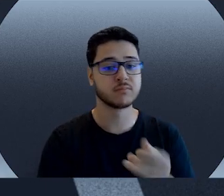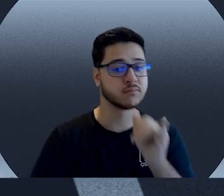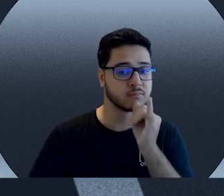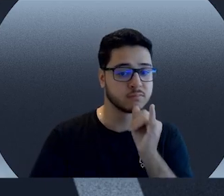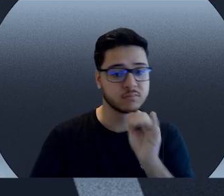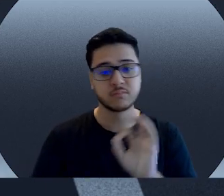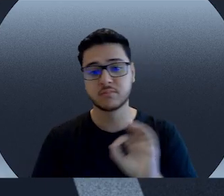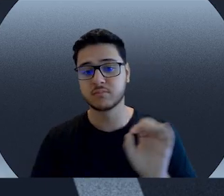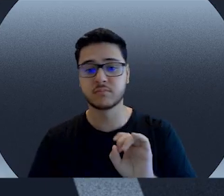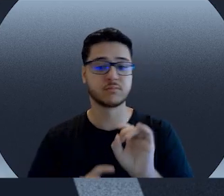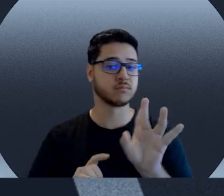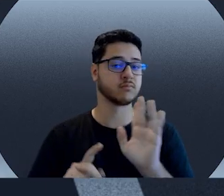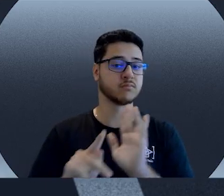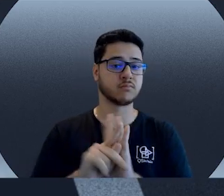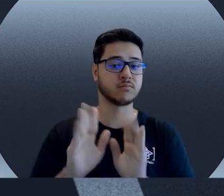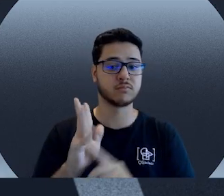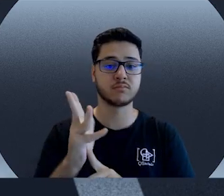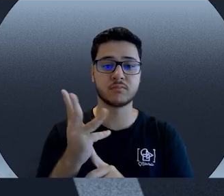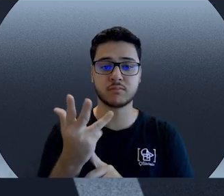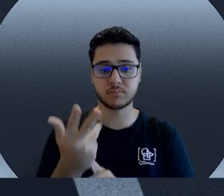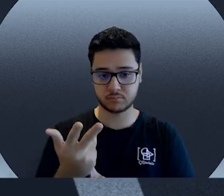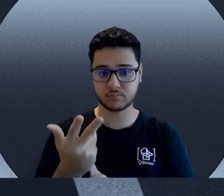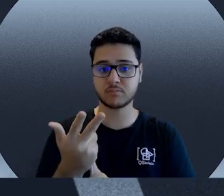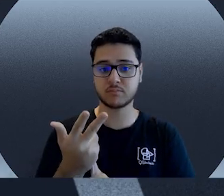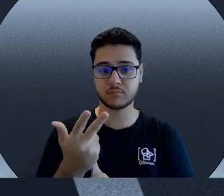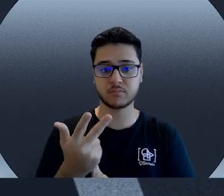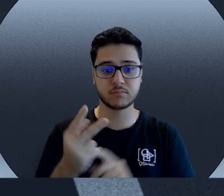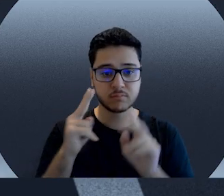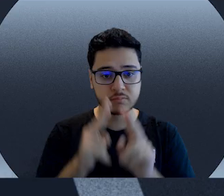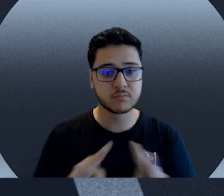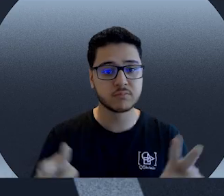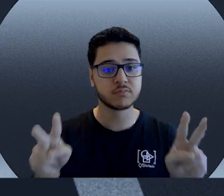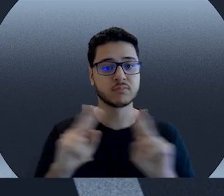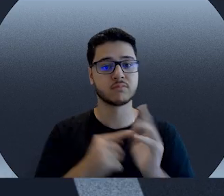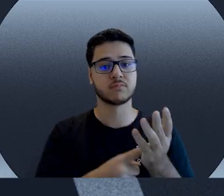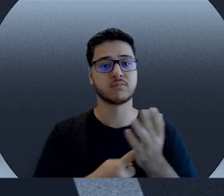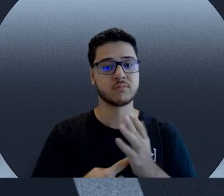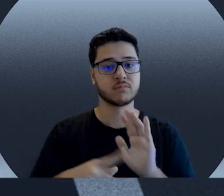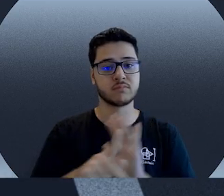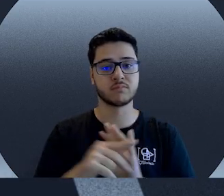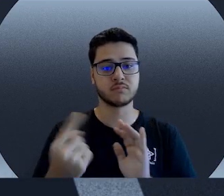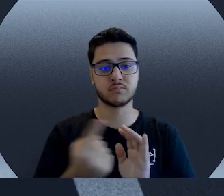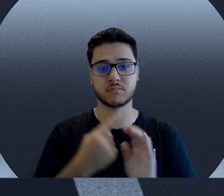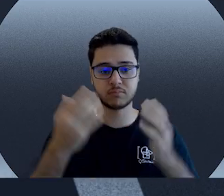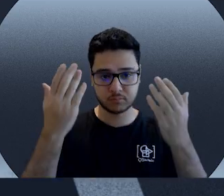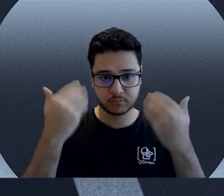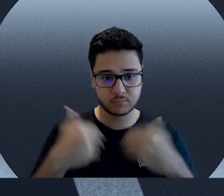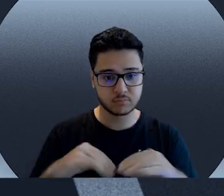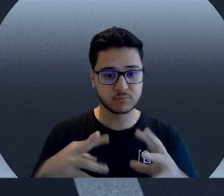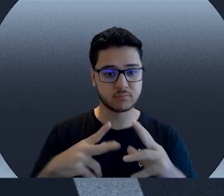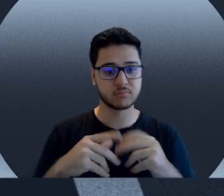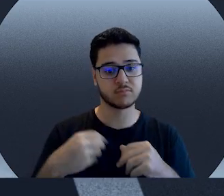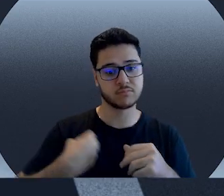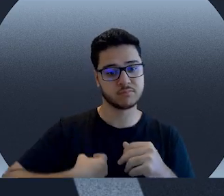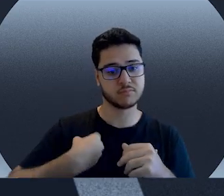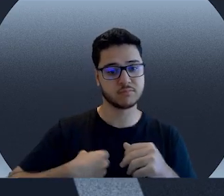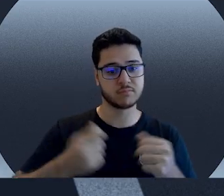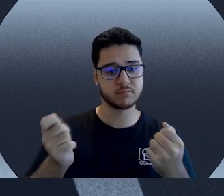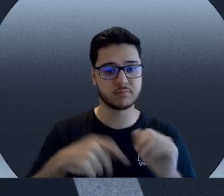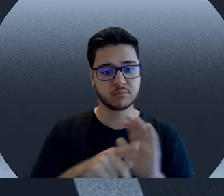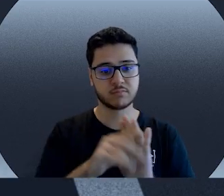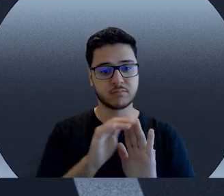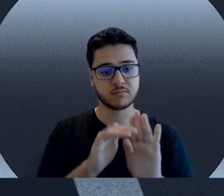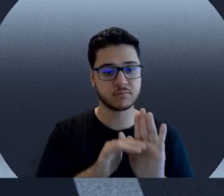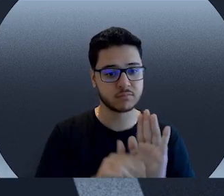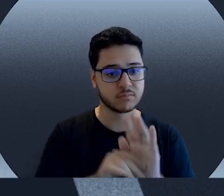né? Ela não é mais só uma arte visual. Ela convida a gente para o corpo inteiro participar e não só mais a